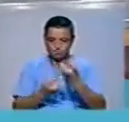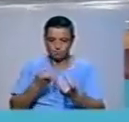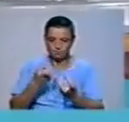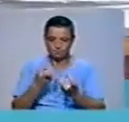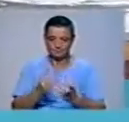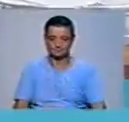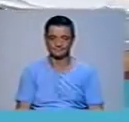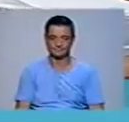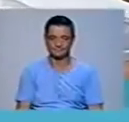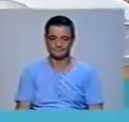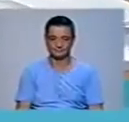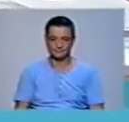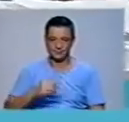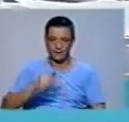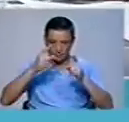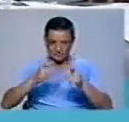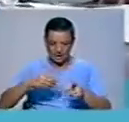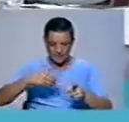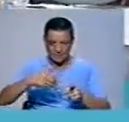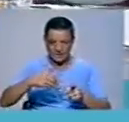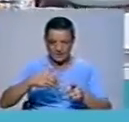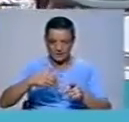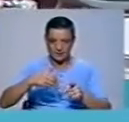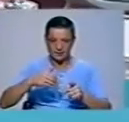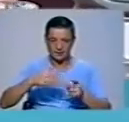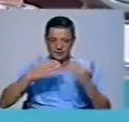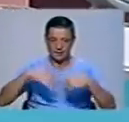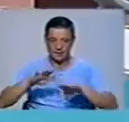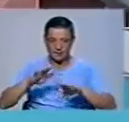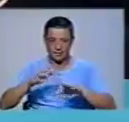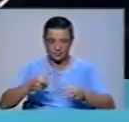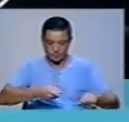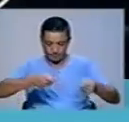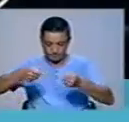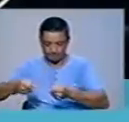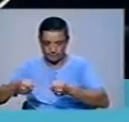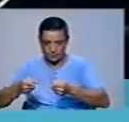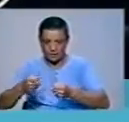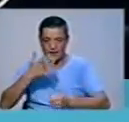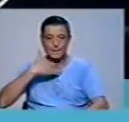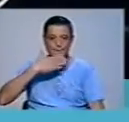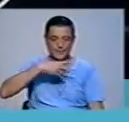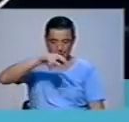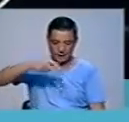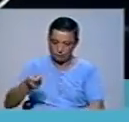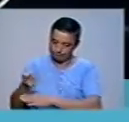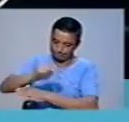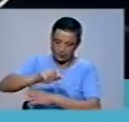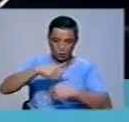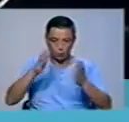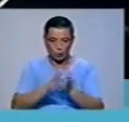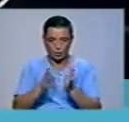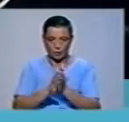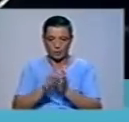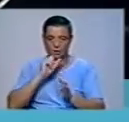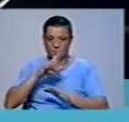Já estamos ali a perceber que isso vai começar a acontecer, para retirarmos então do lume e de uma vez colocarmos a farinha no tacho. Isto poderia